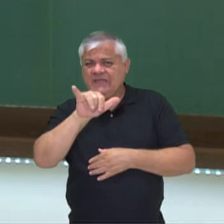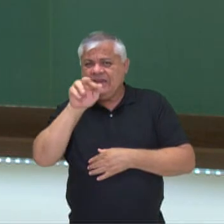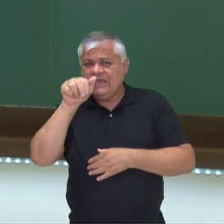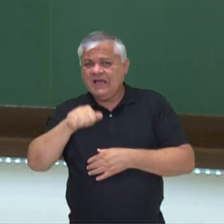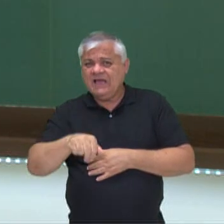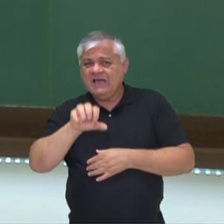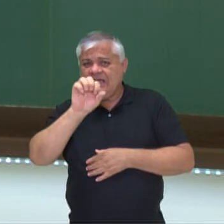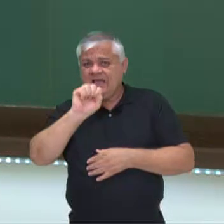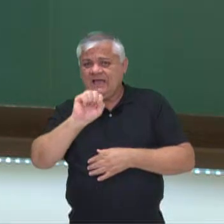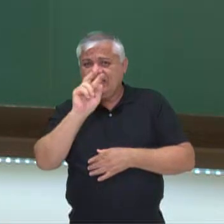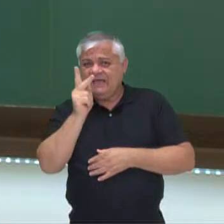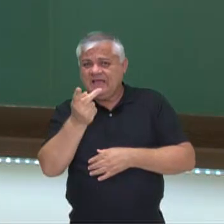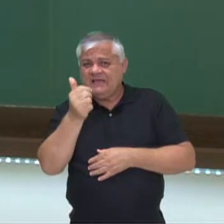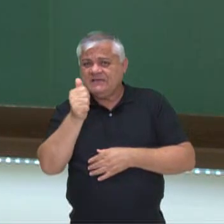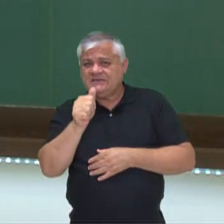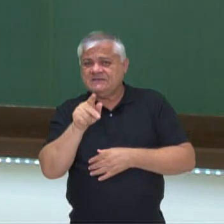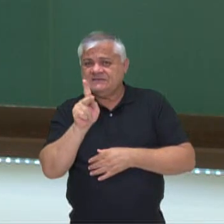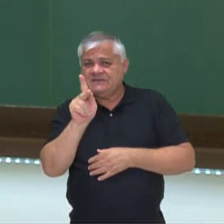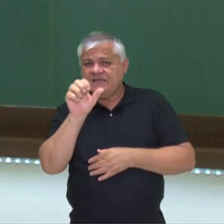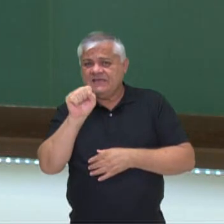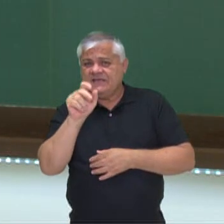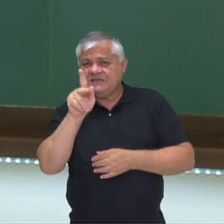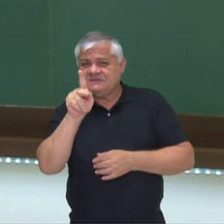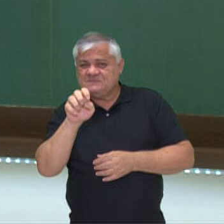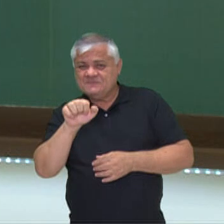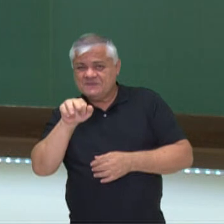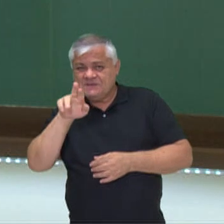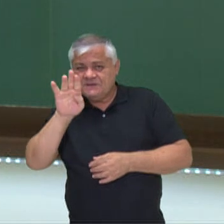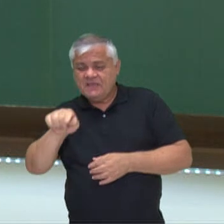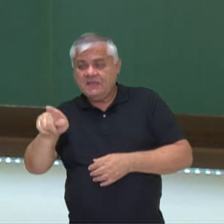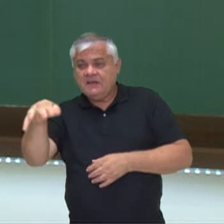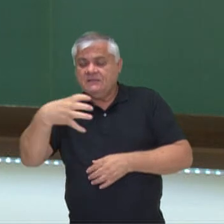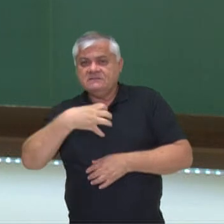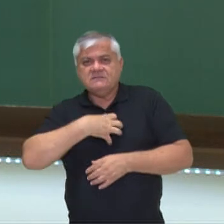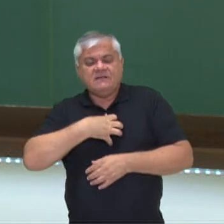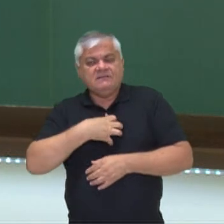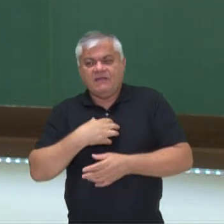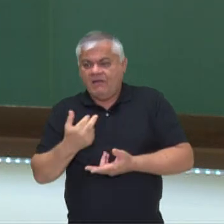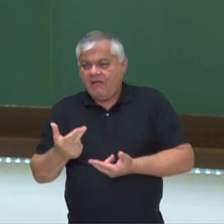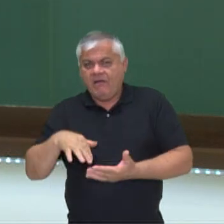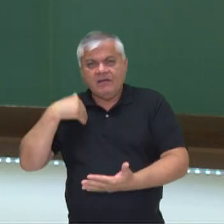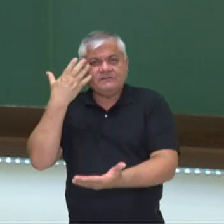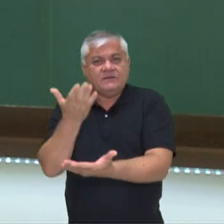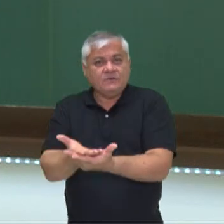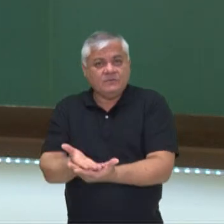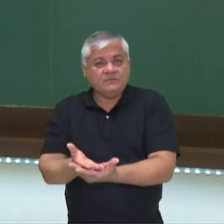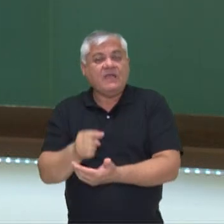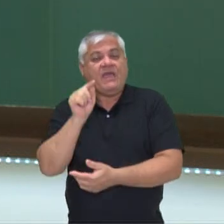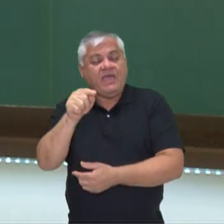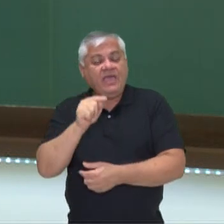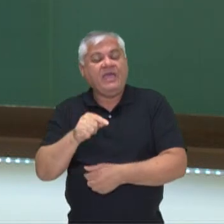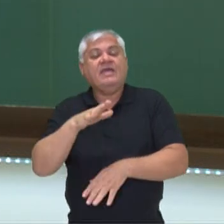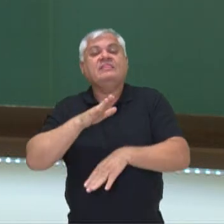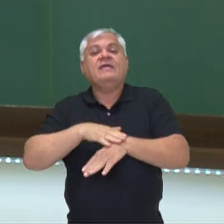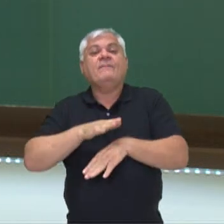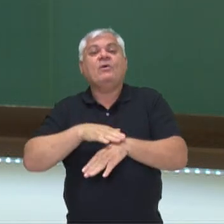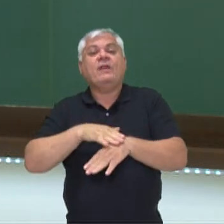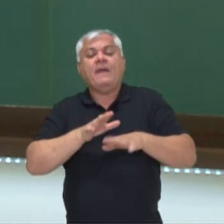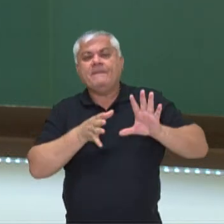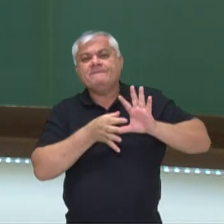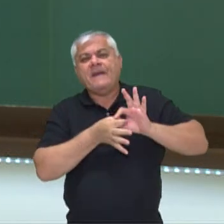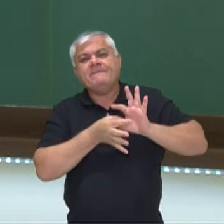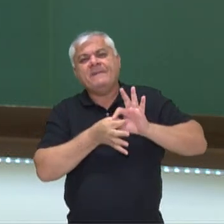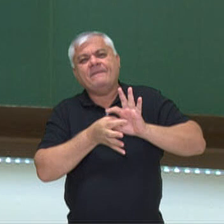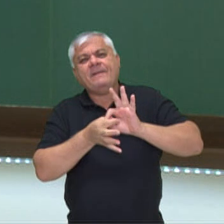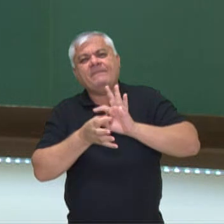suas palavras coisas que eu seria capaz de sentir. A isso nós chamamos de atemporalidade. É algo que